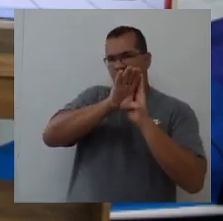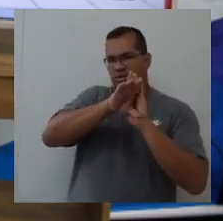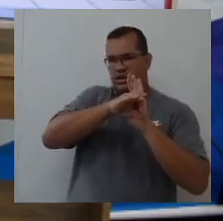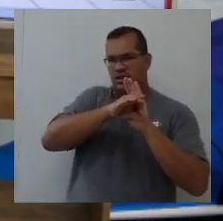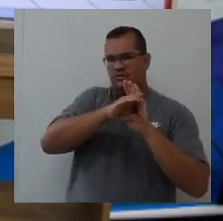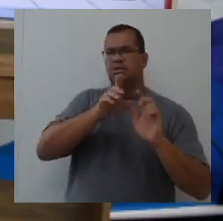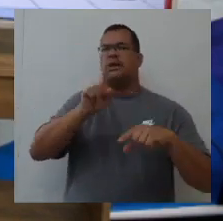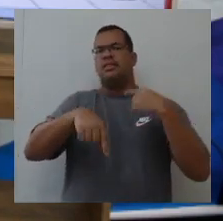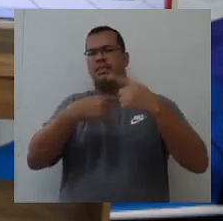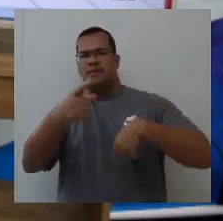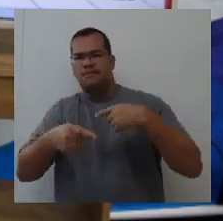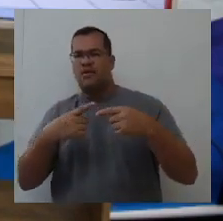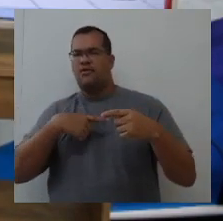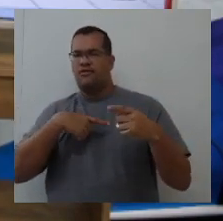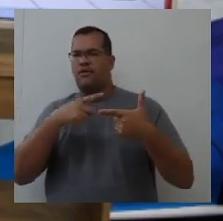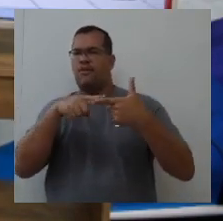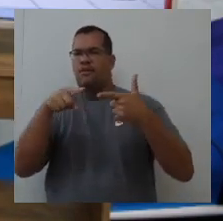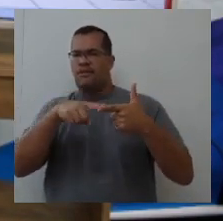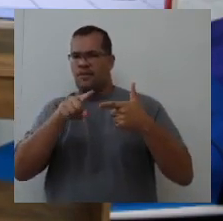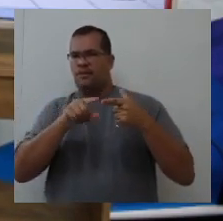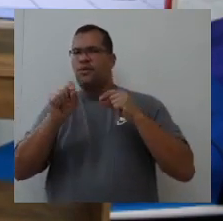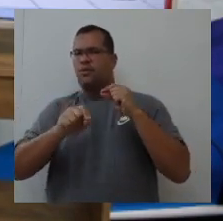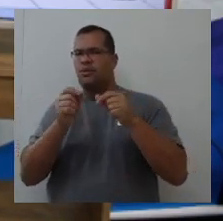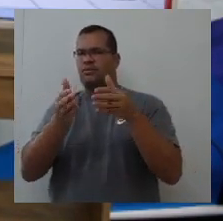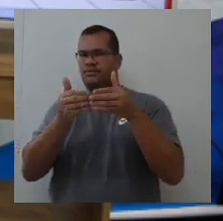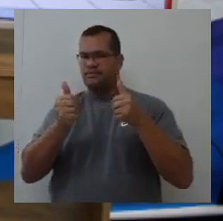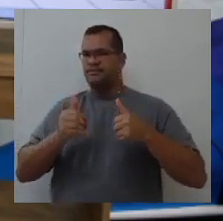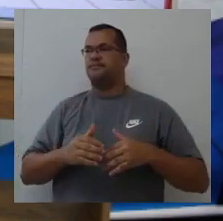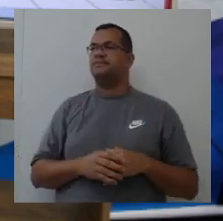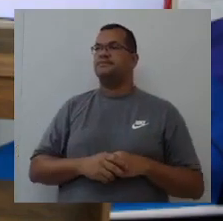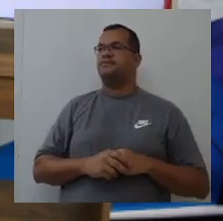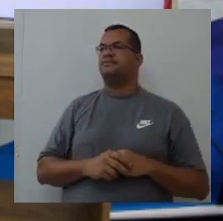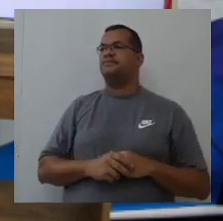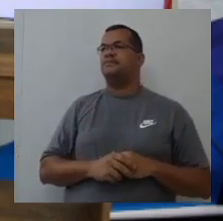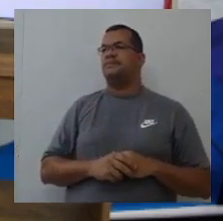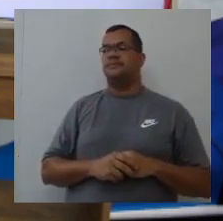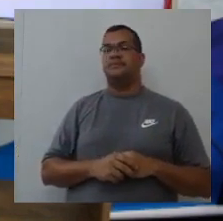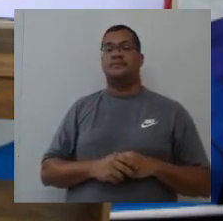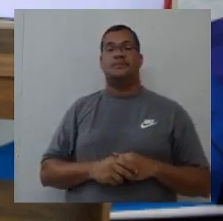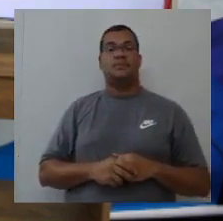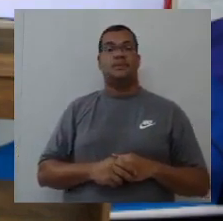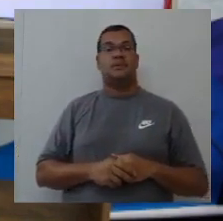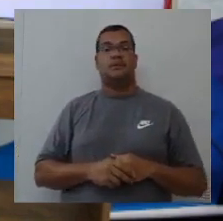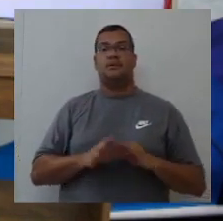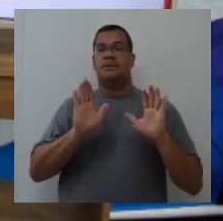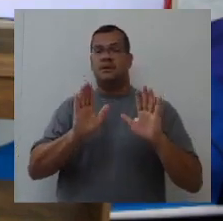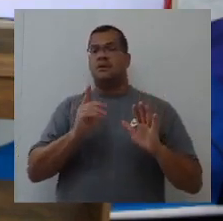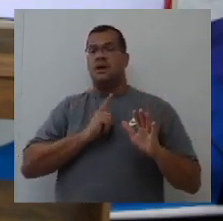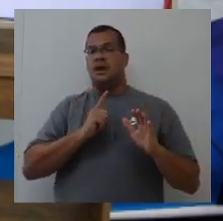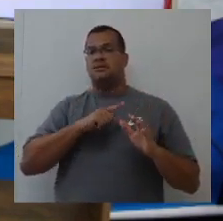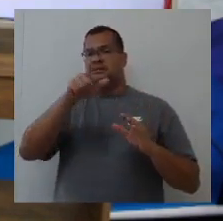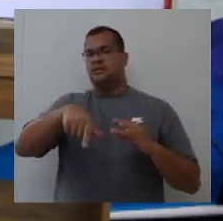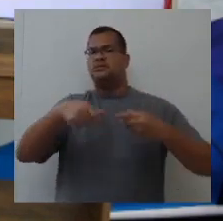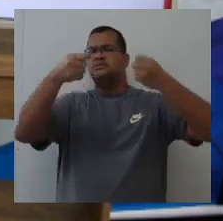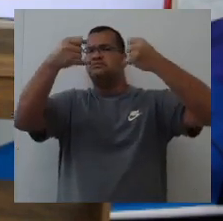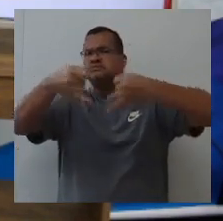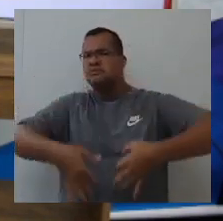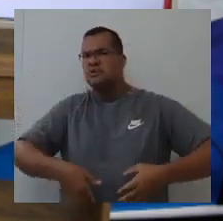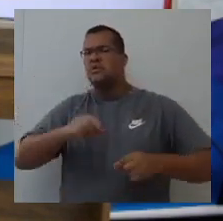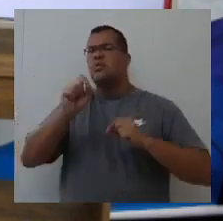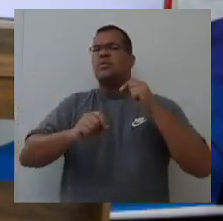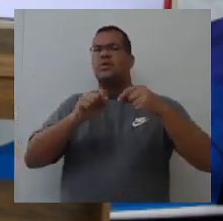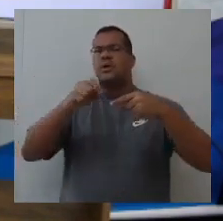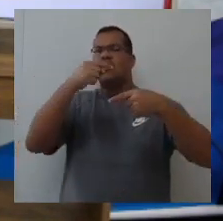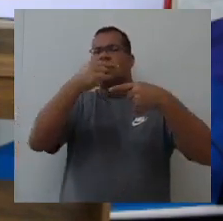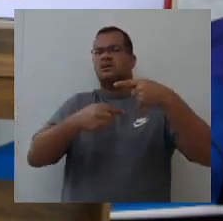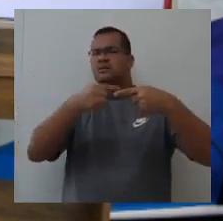depois na problematização geral, tá certo? Vem comigo. Aqui eu tenho que trazer para vocês uma explicação do que é